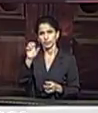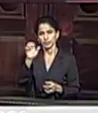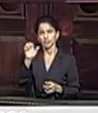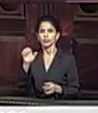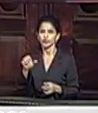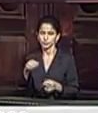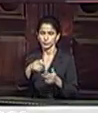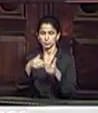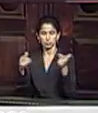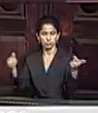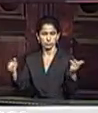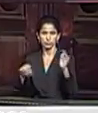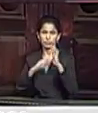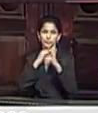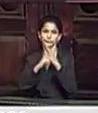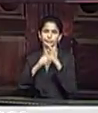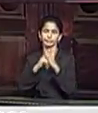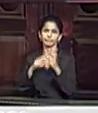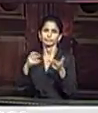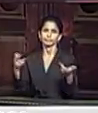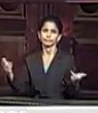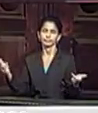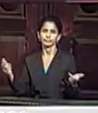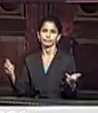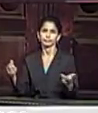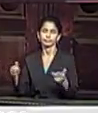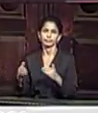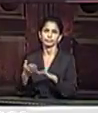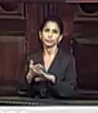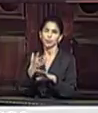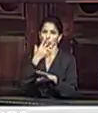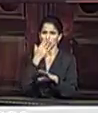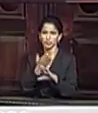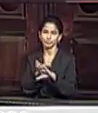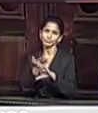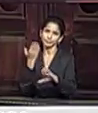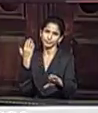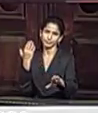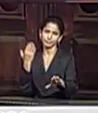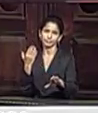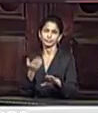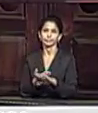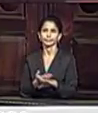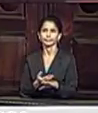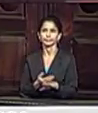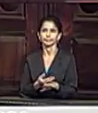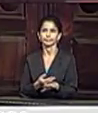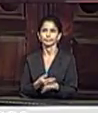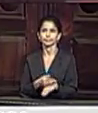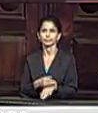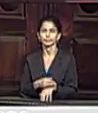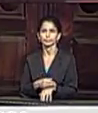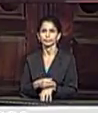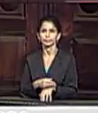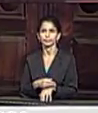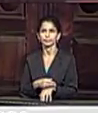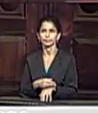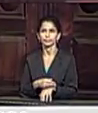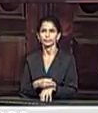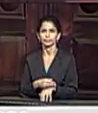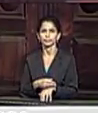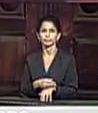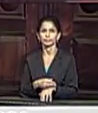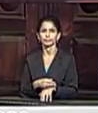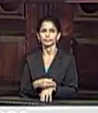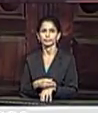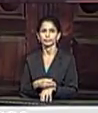outras empresas são. Parece que a Genersa está à margem de todo esse debate. É uma questão de ordem, senhor presidente. Pode até não